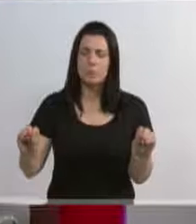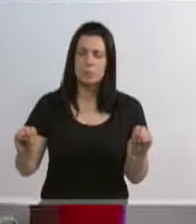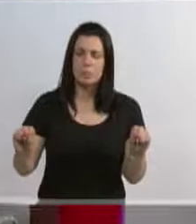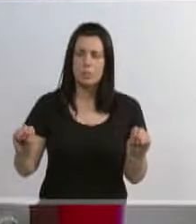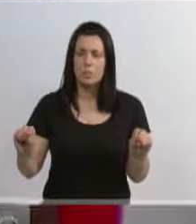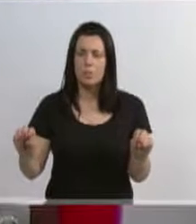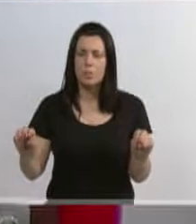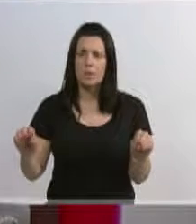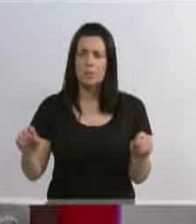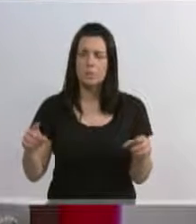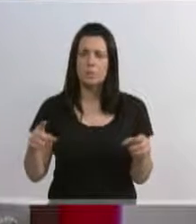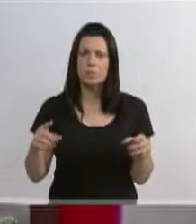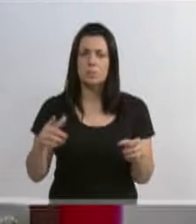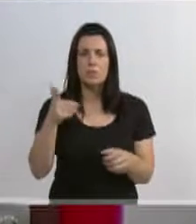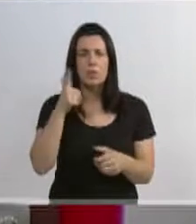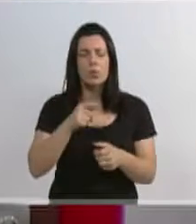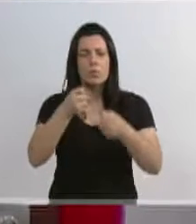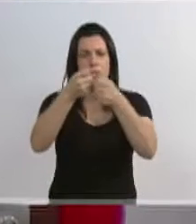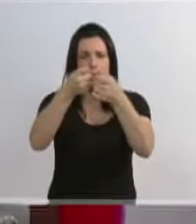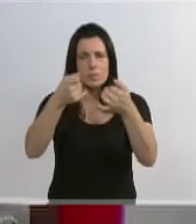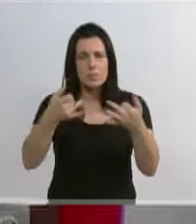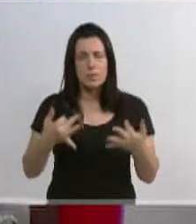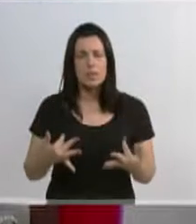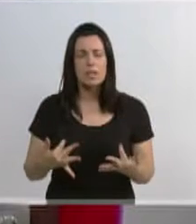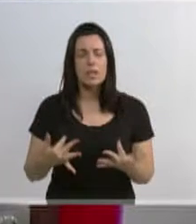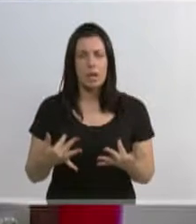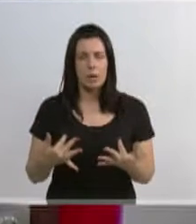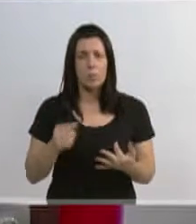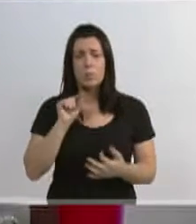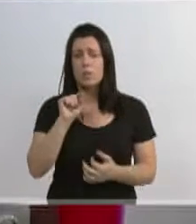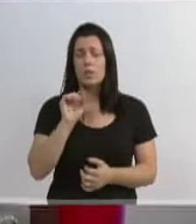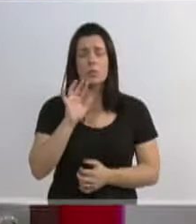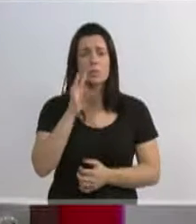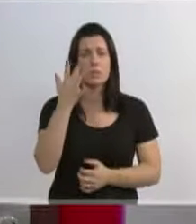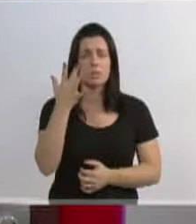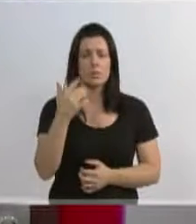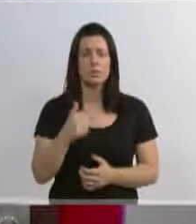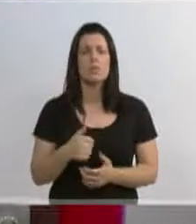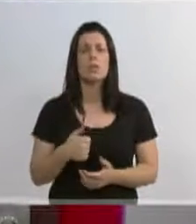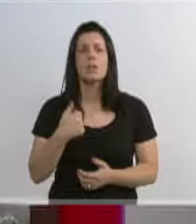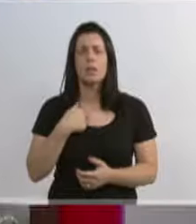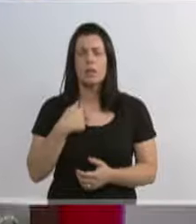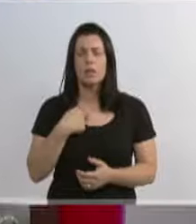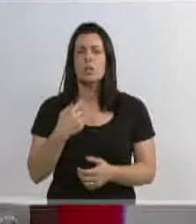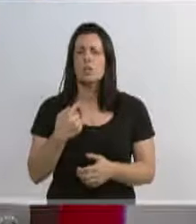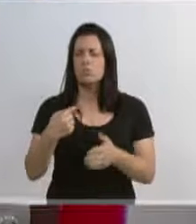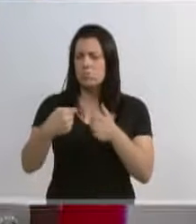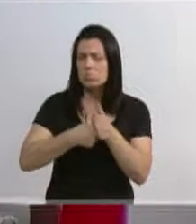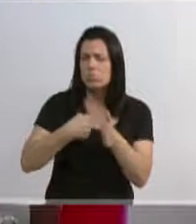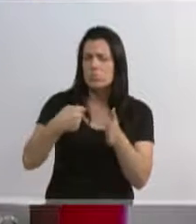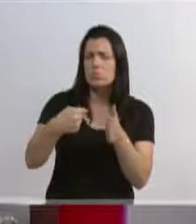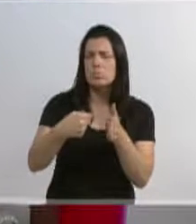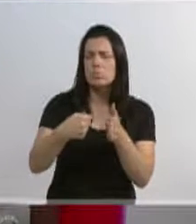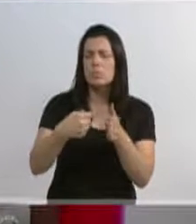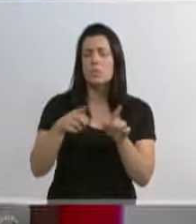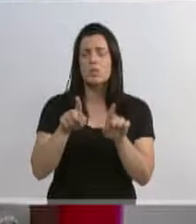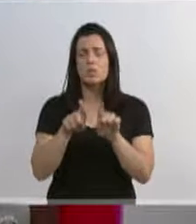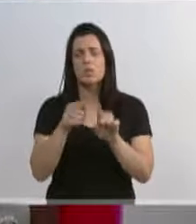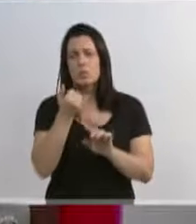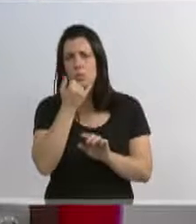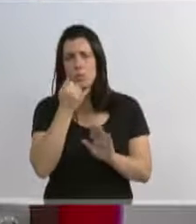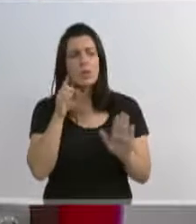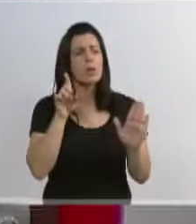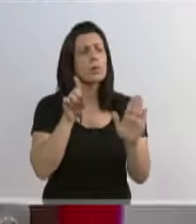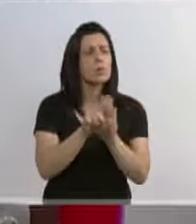até para esclarecer esta situação. Eu já fui consultar, porque também